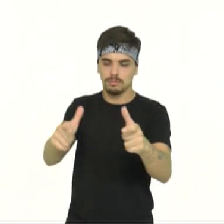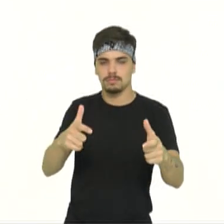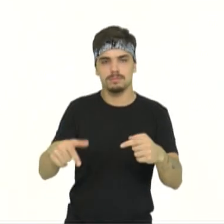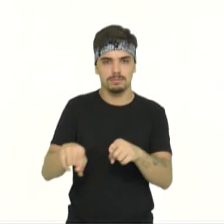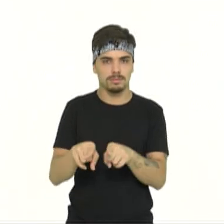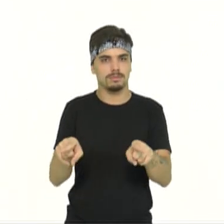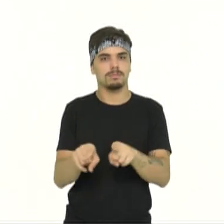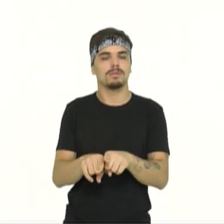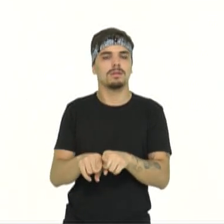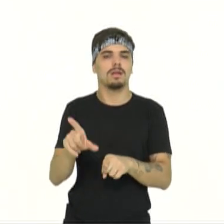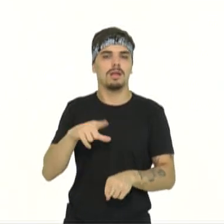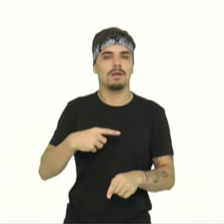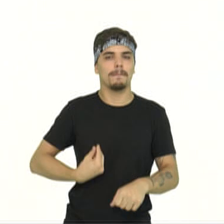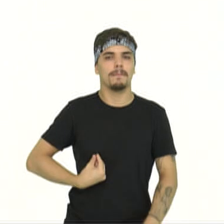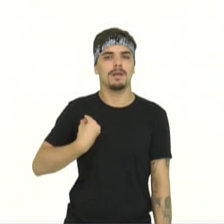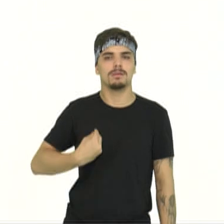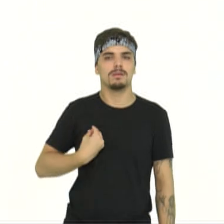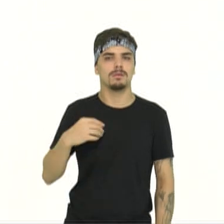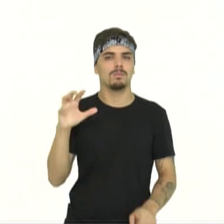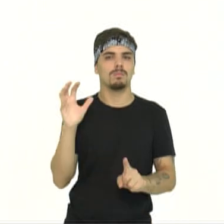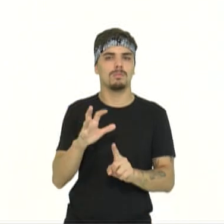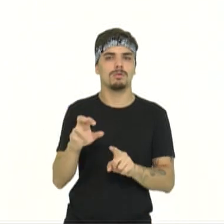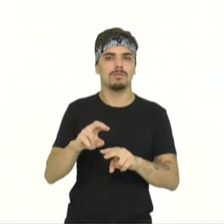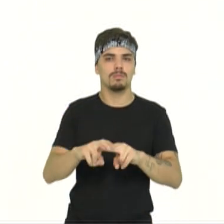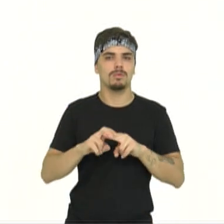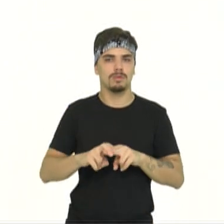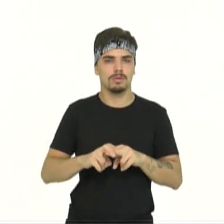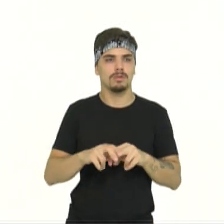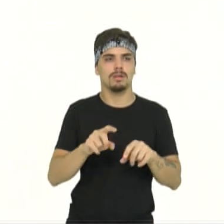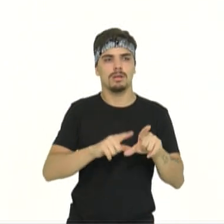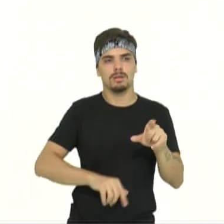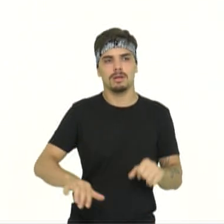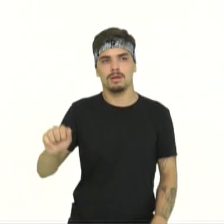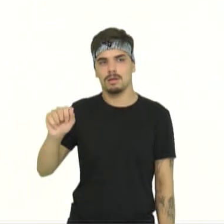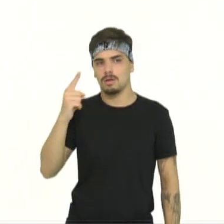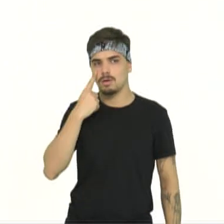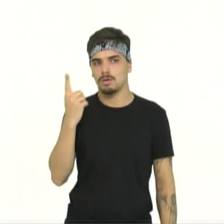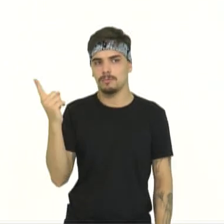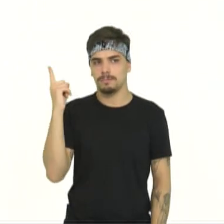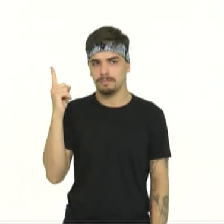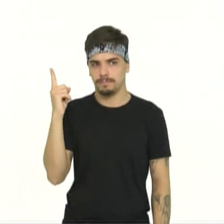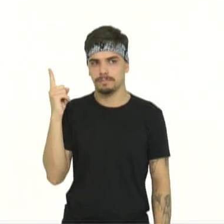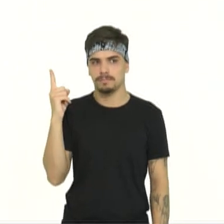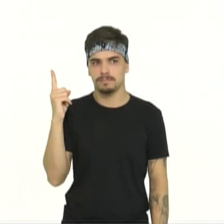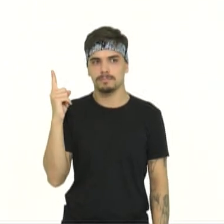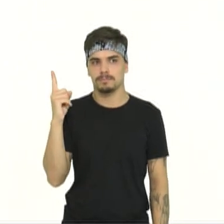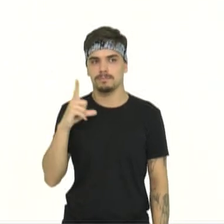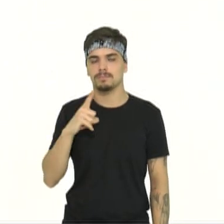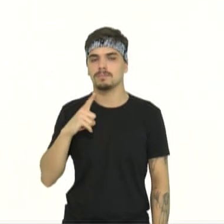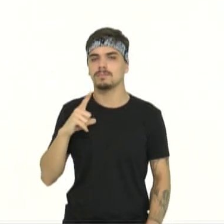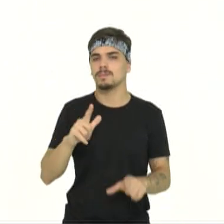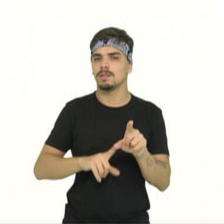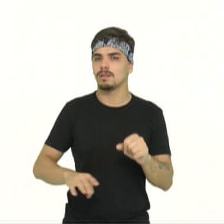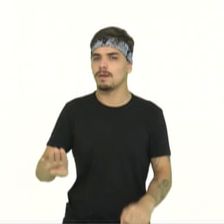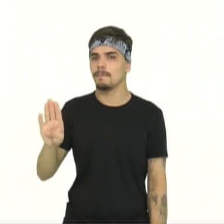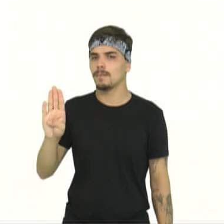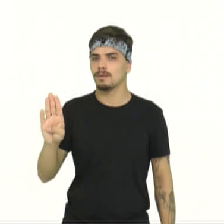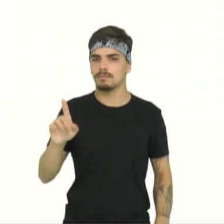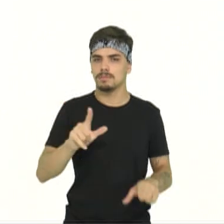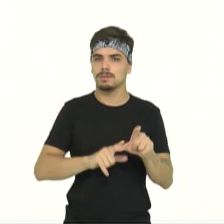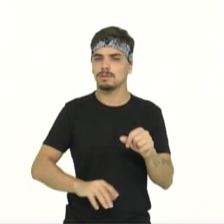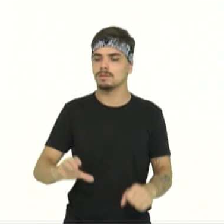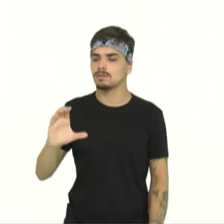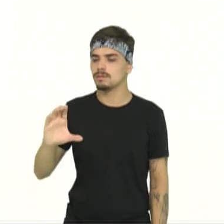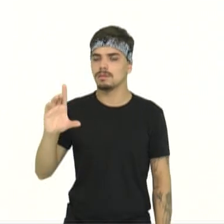geográficos presentes, são também motivadas pelos aspectos culturais, letra A, pela influência do capitalismo, letra B,